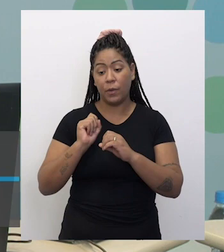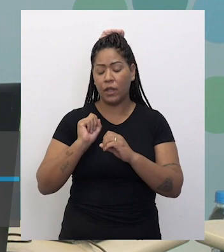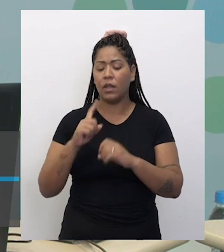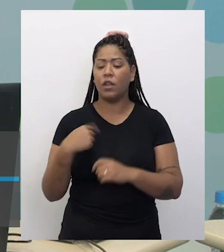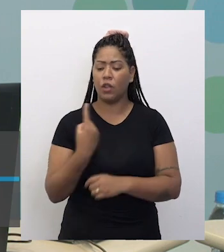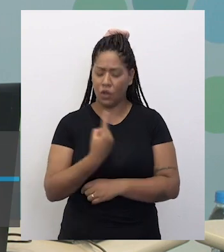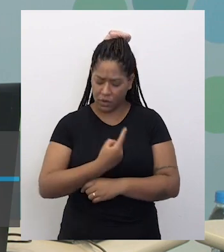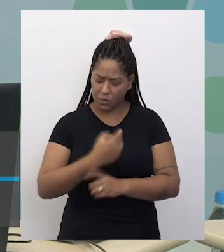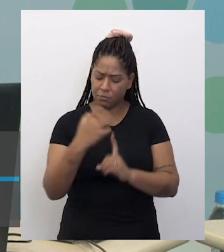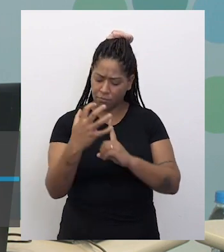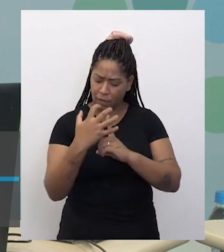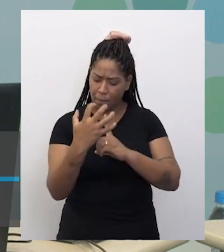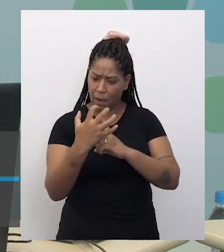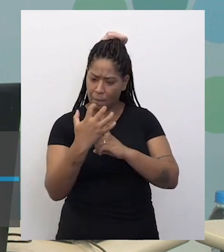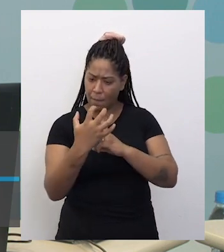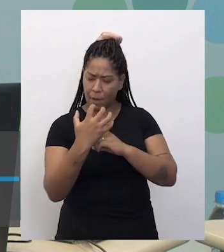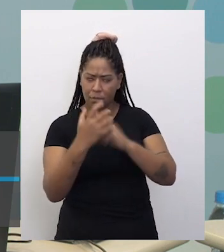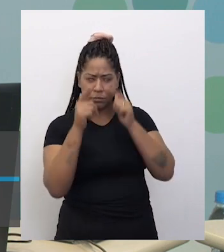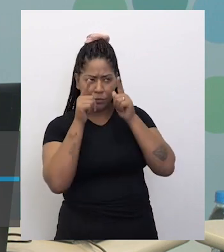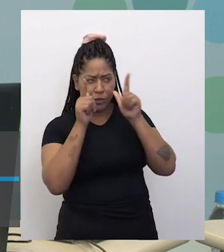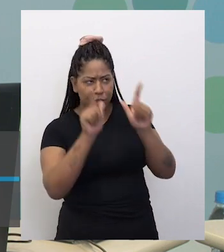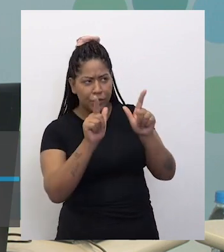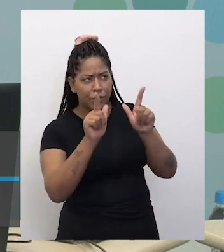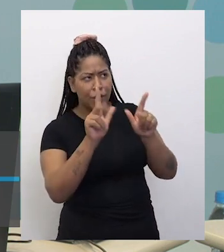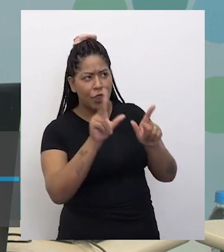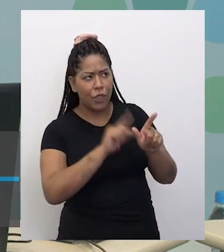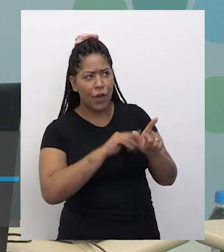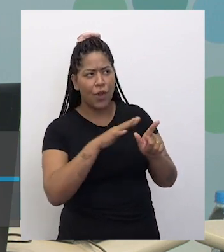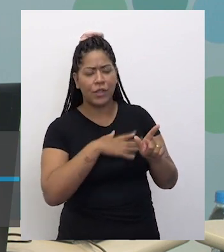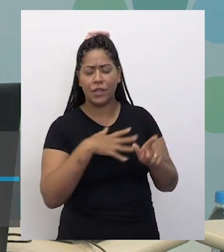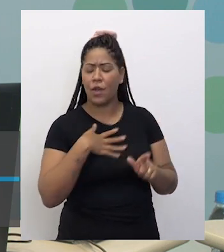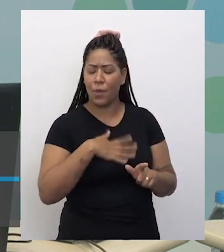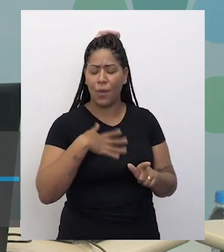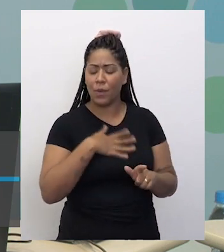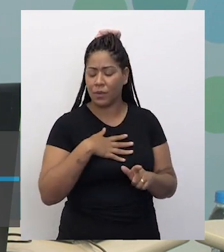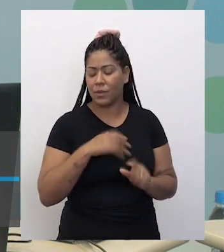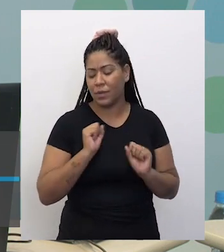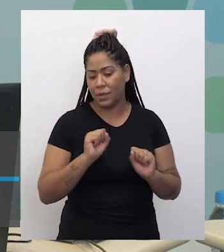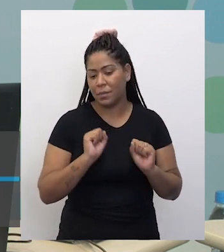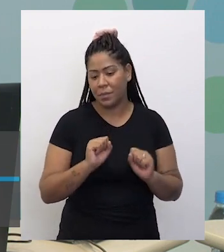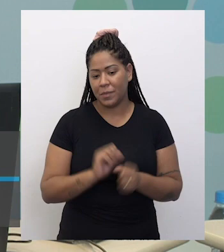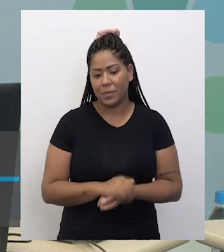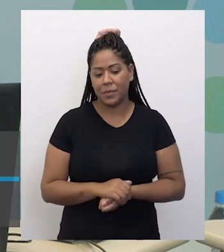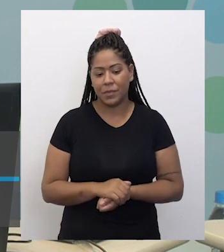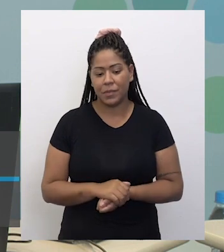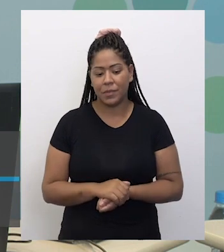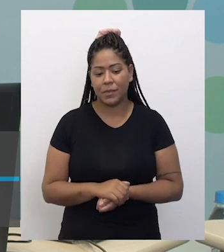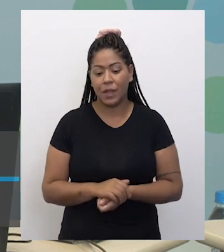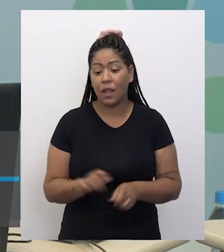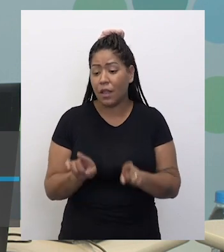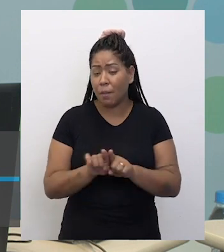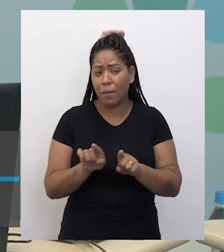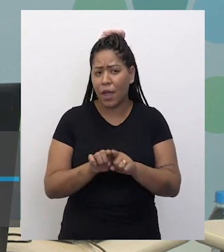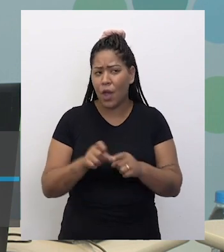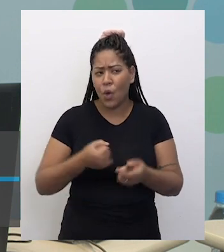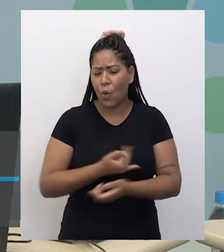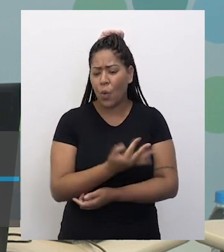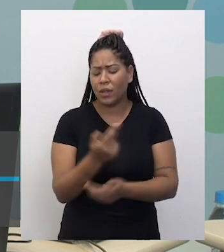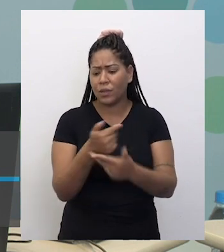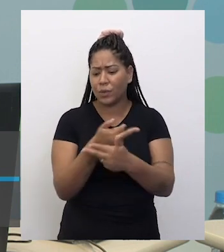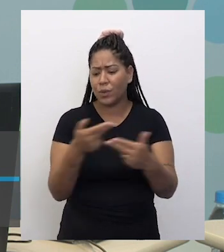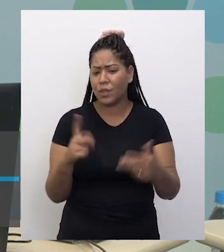sim pela mídia, se for de algo que eu tenho interesse, né? A ProJúlia dizendo, quantos produtos nós usamos que até são